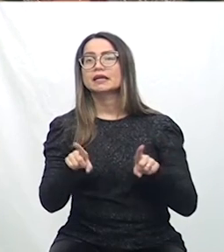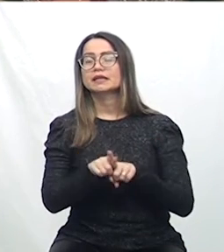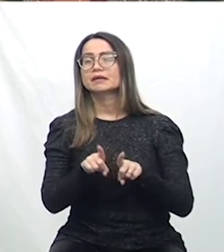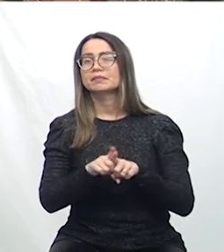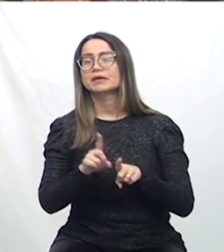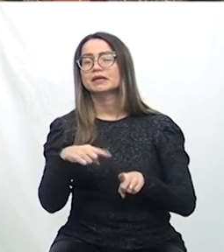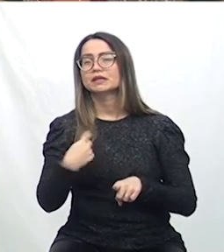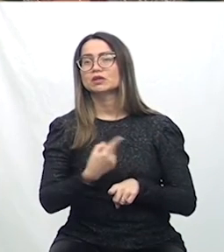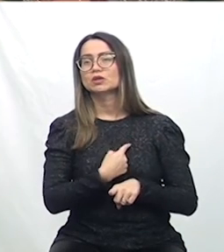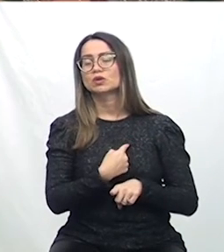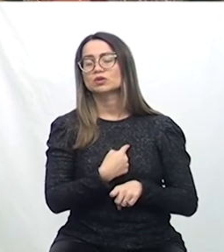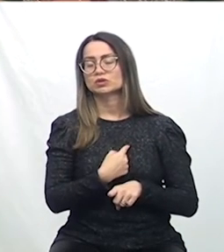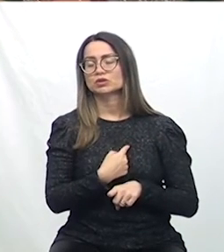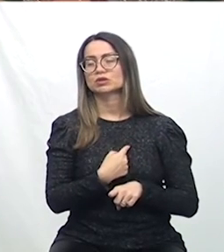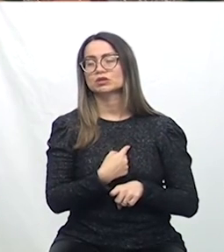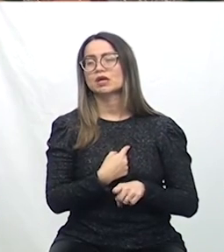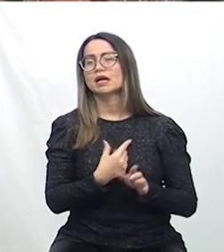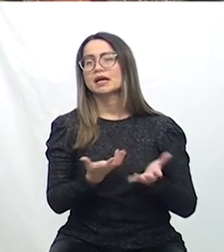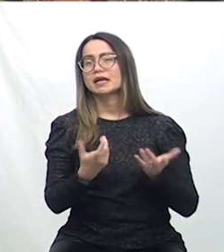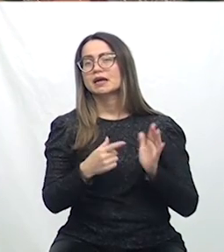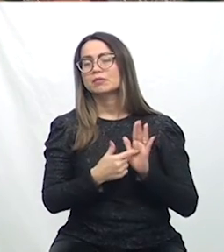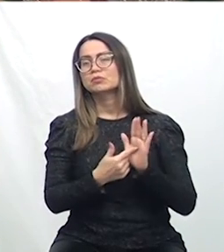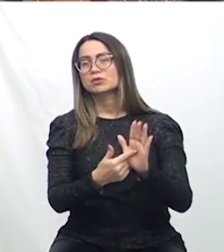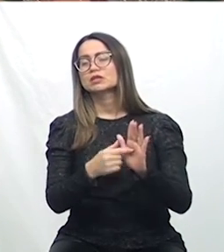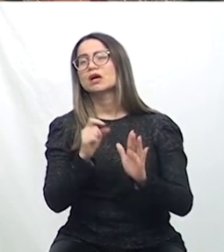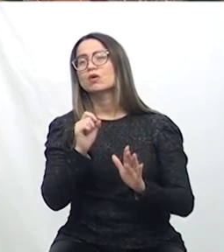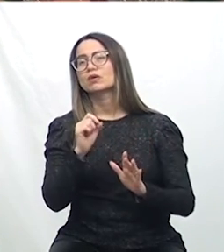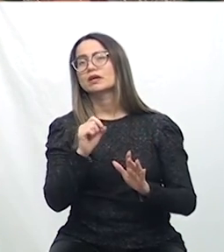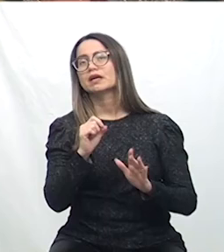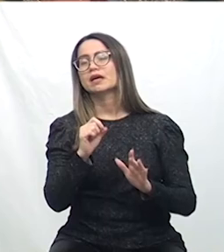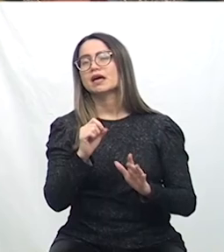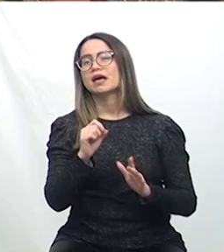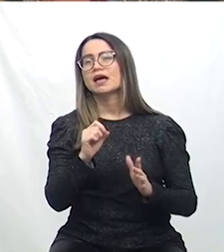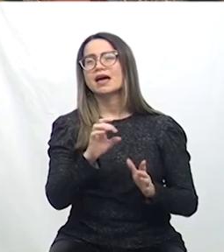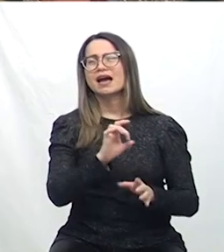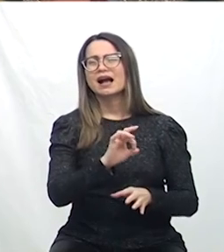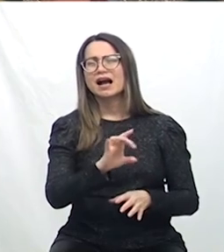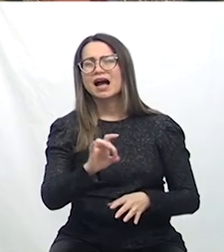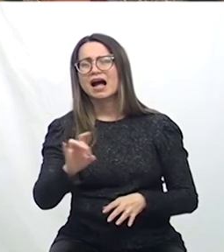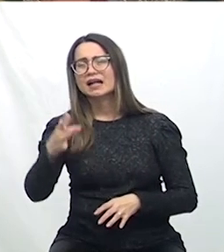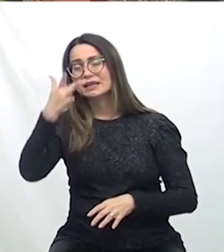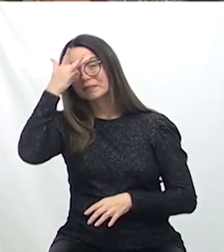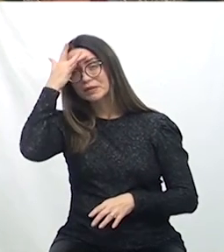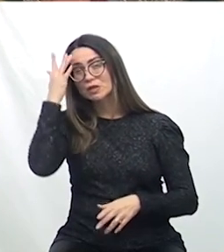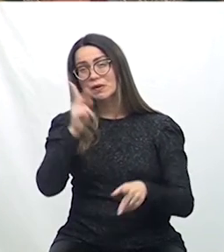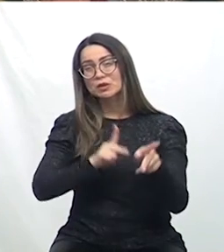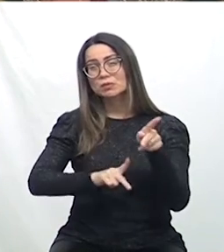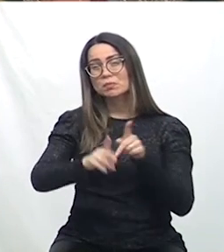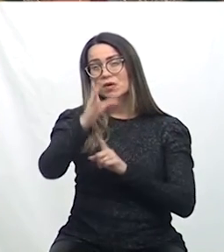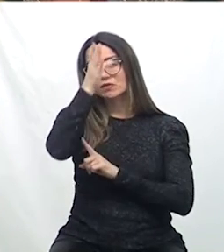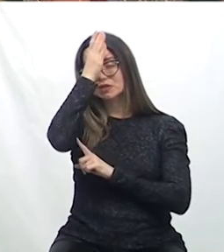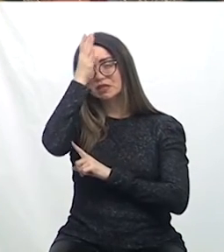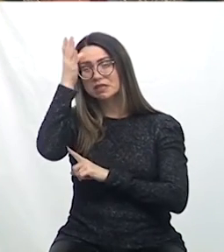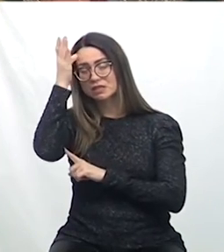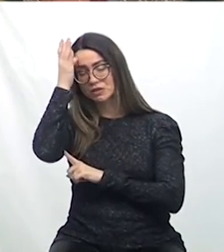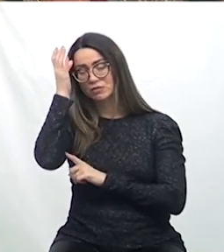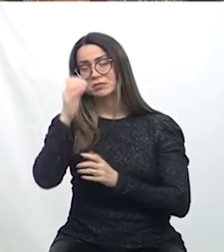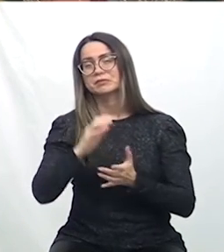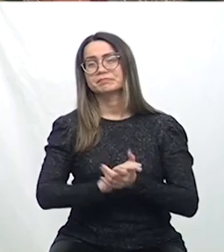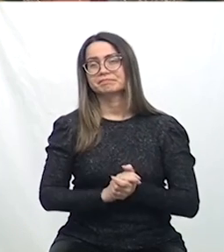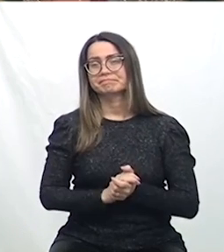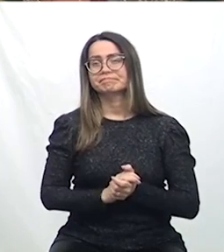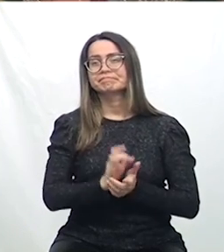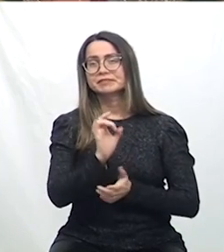os criciumenses, Katia. Eu estou aqui, é a minha voz, mas é o que todos os criciumenses queriam te